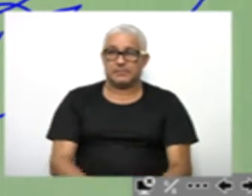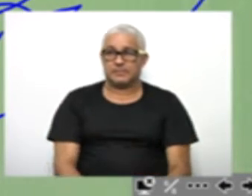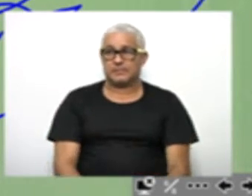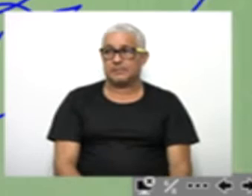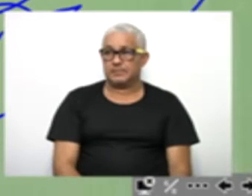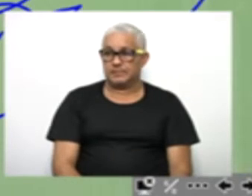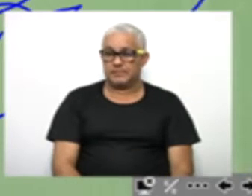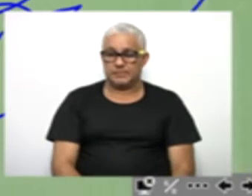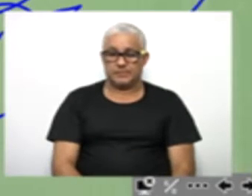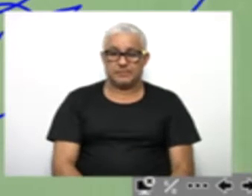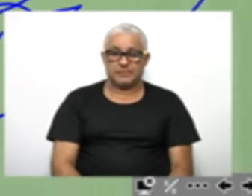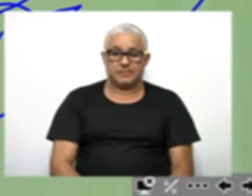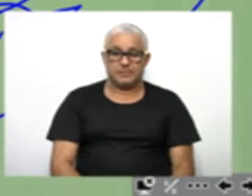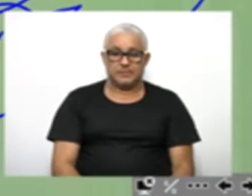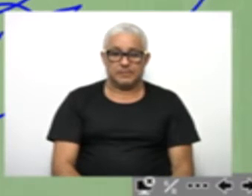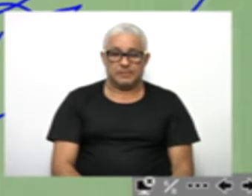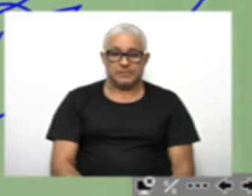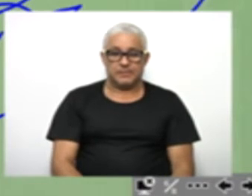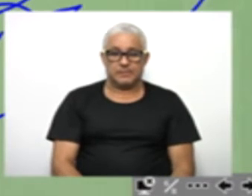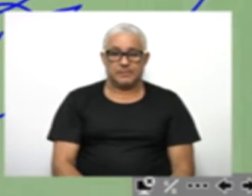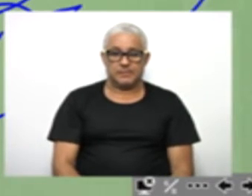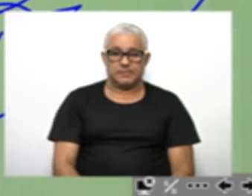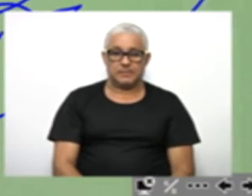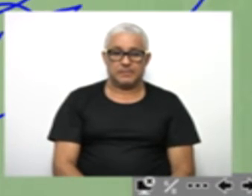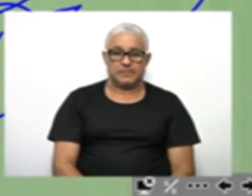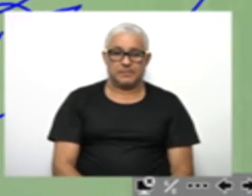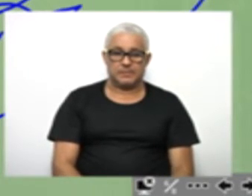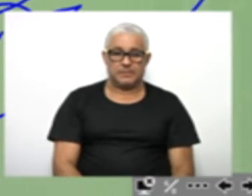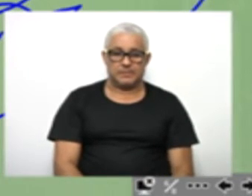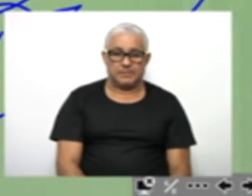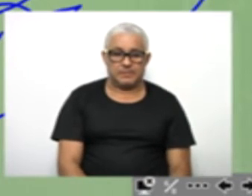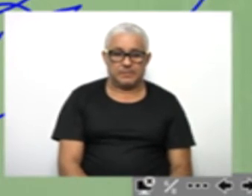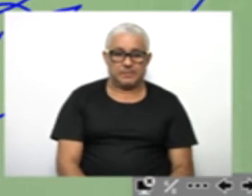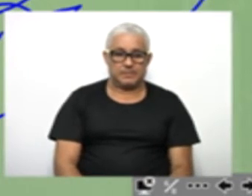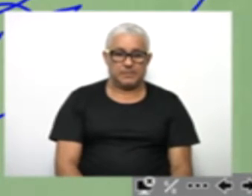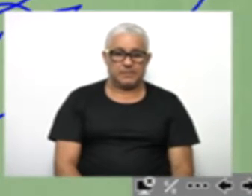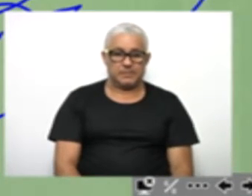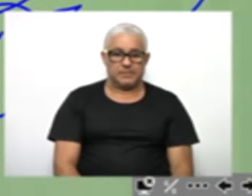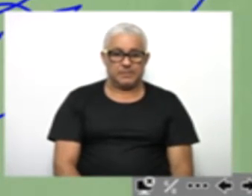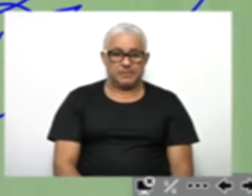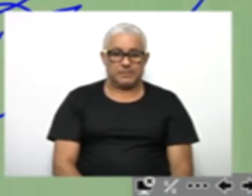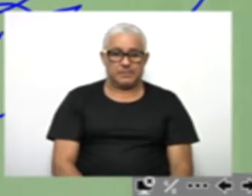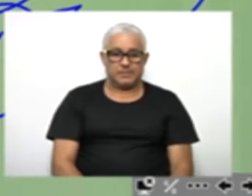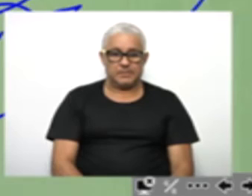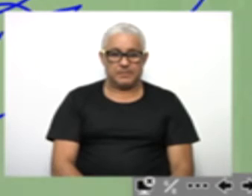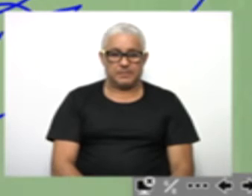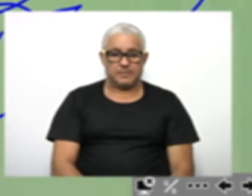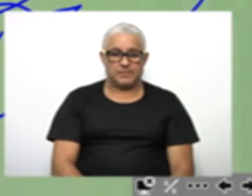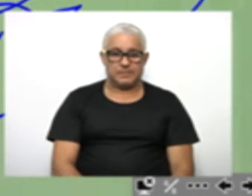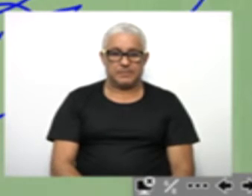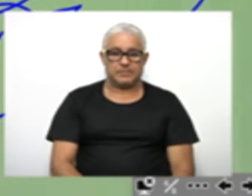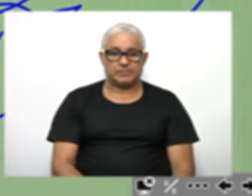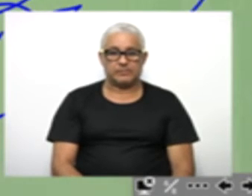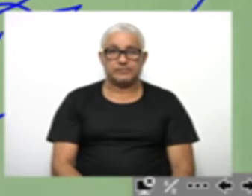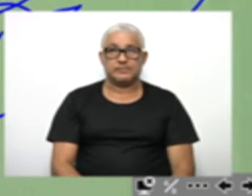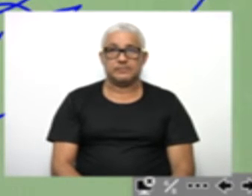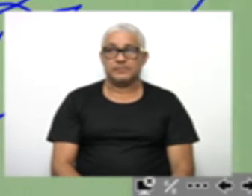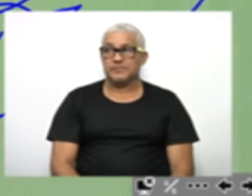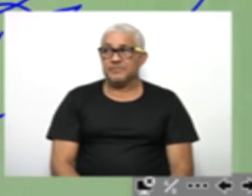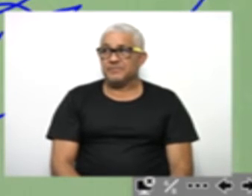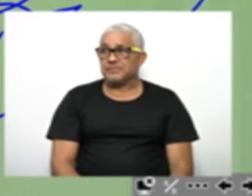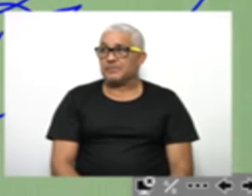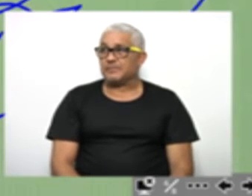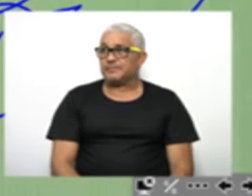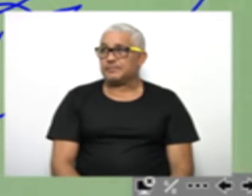Deixa eu colocar aqui no nosso quadro. Só um minuto, gente, apagar um pouco, para a gente fazer